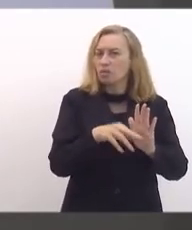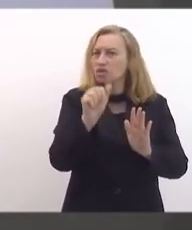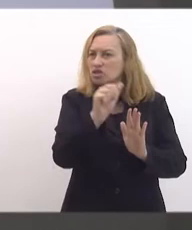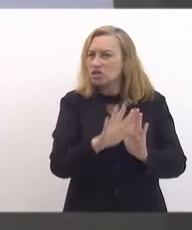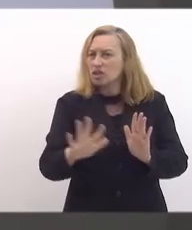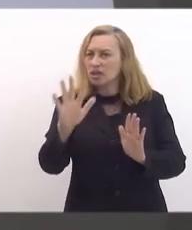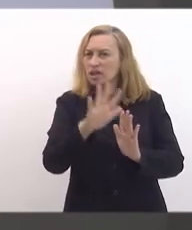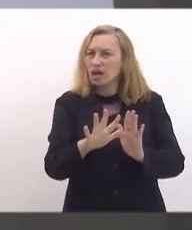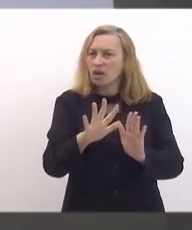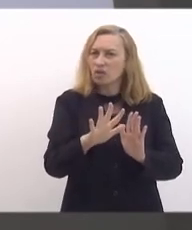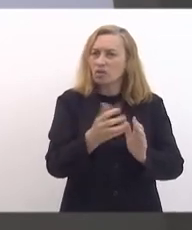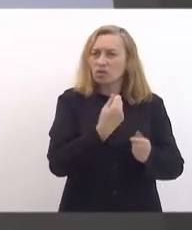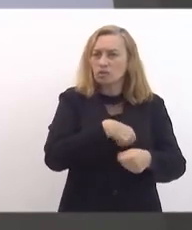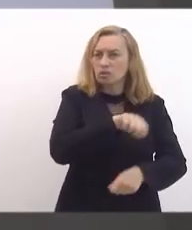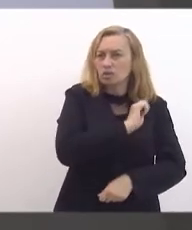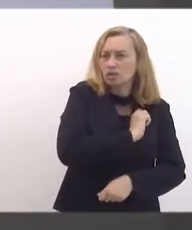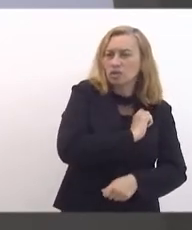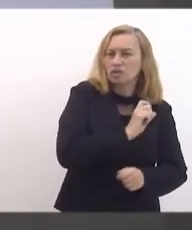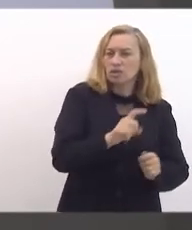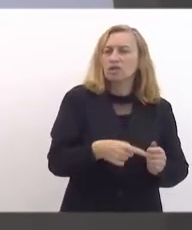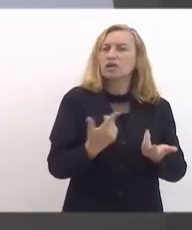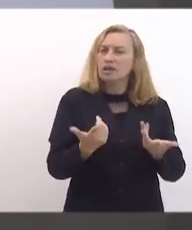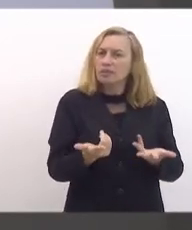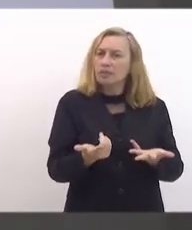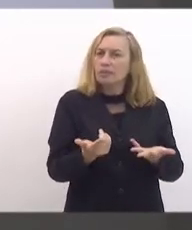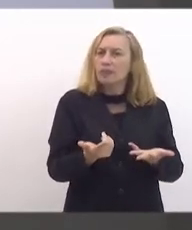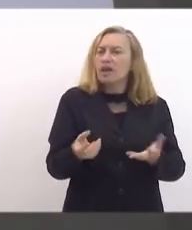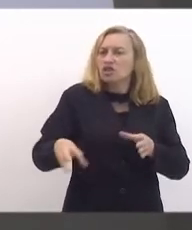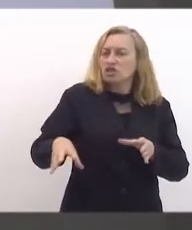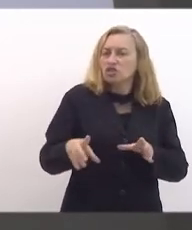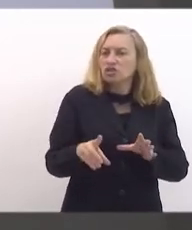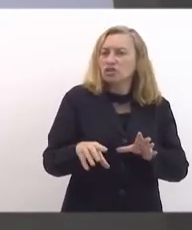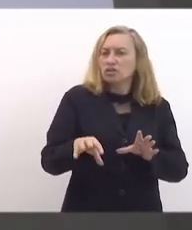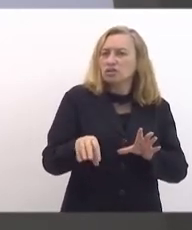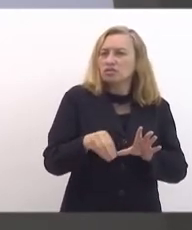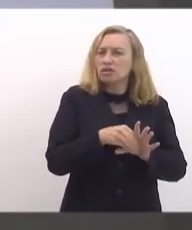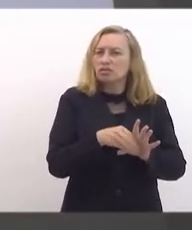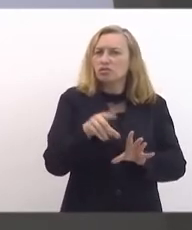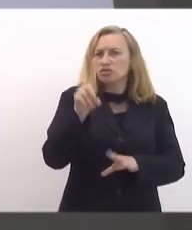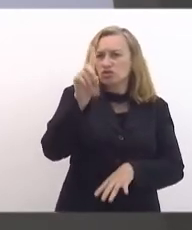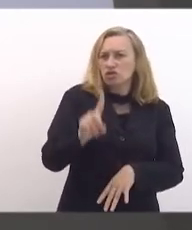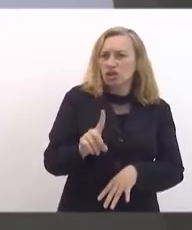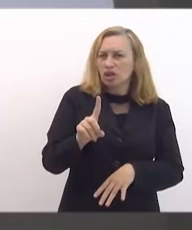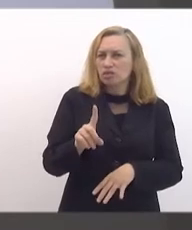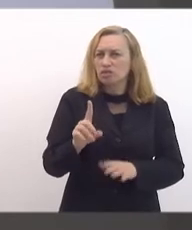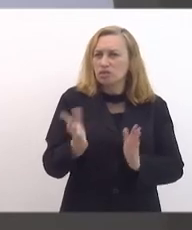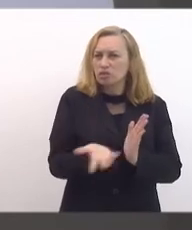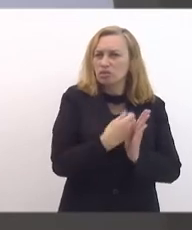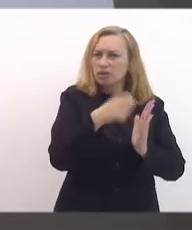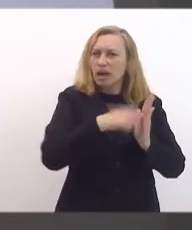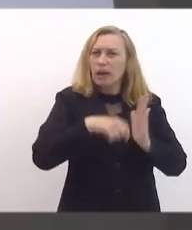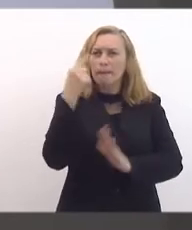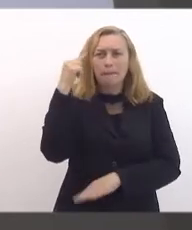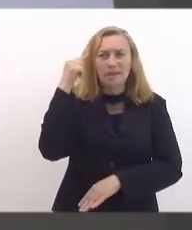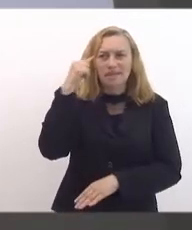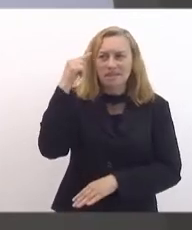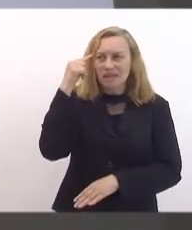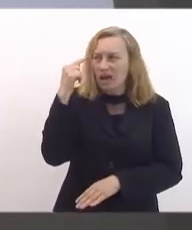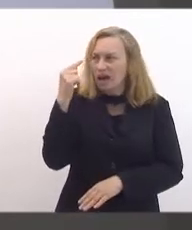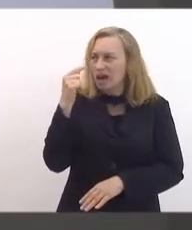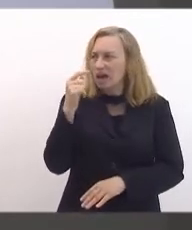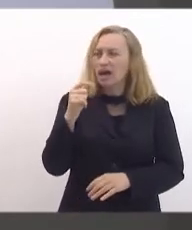benefícios fiscais né não é algo que dentro do direito tributário a gente tem que pensar né a nível Nacional